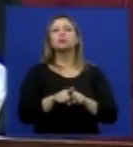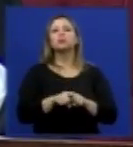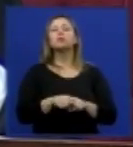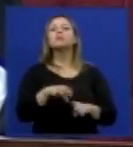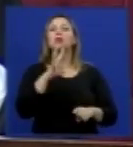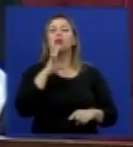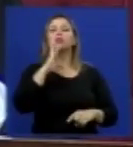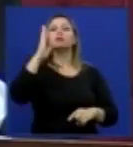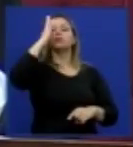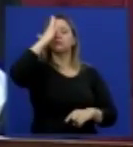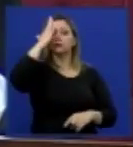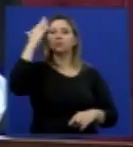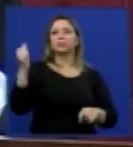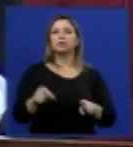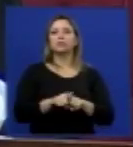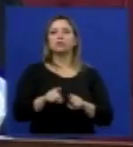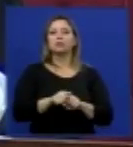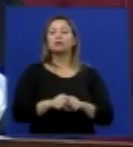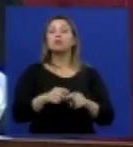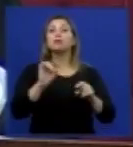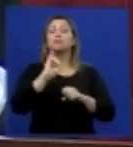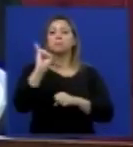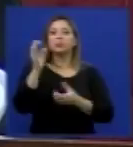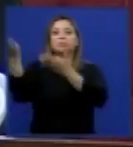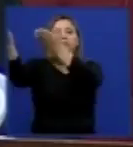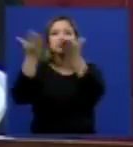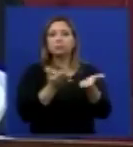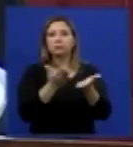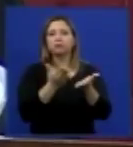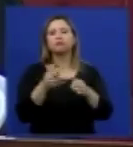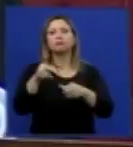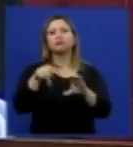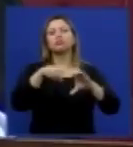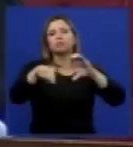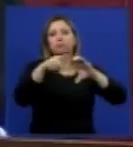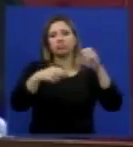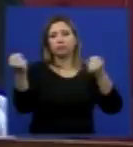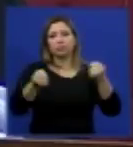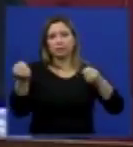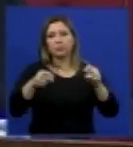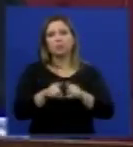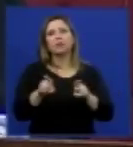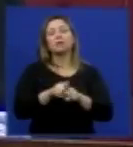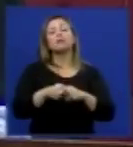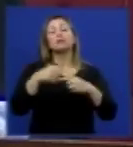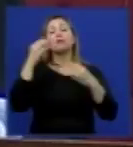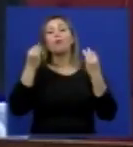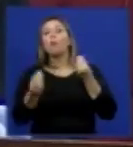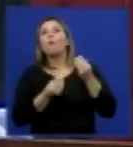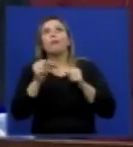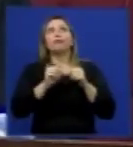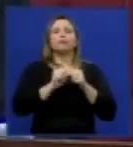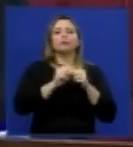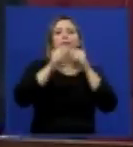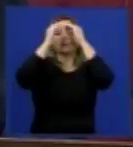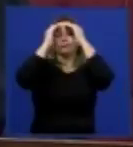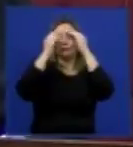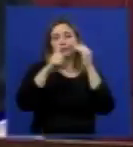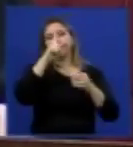reconheceu o direito dos países do Mercosul de exportar para o Brasil pneus remoldados, o Brasil viu-se obrigado a editar a portaria CSEX número